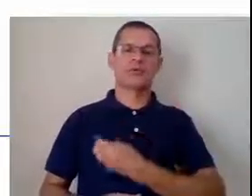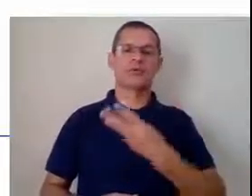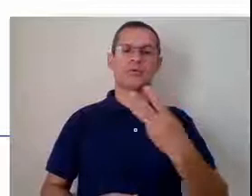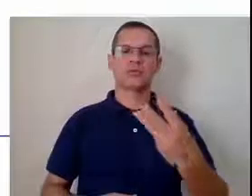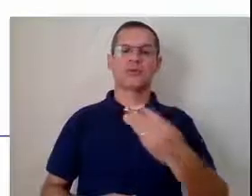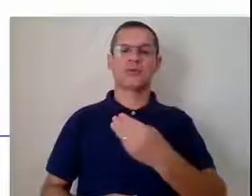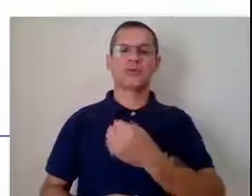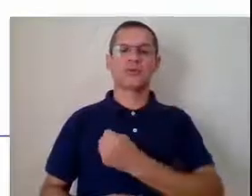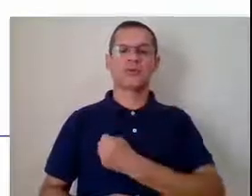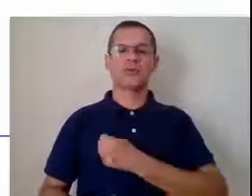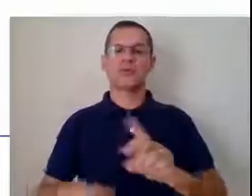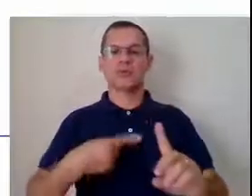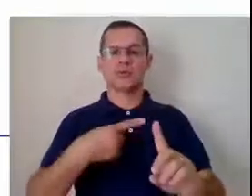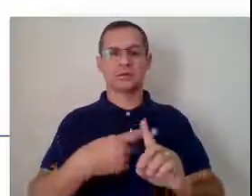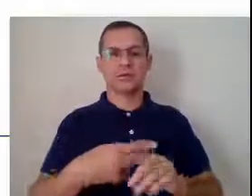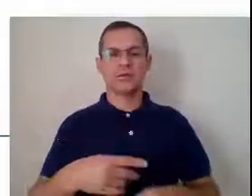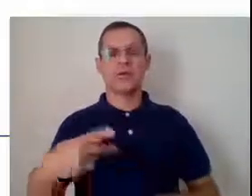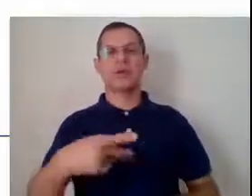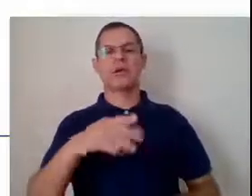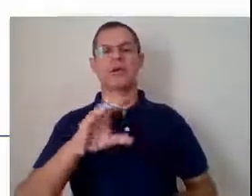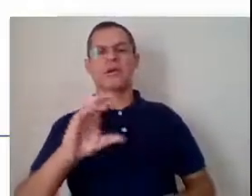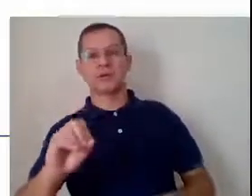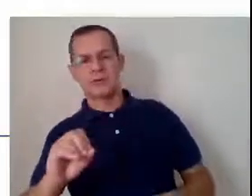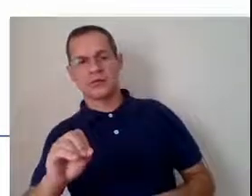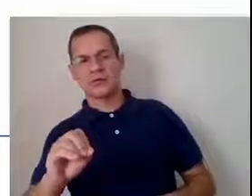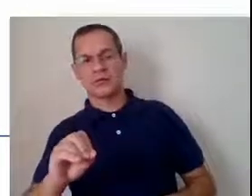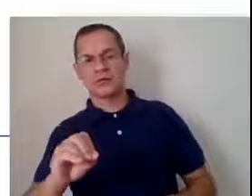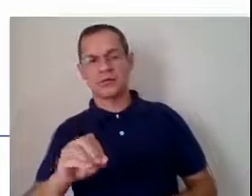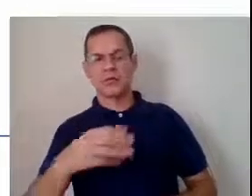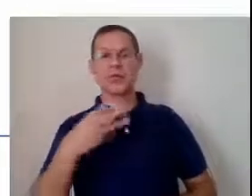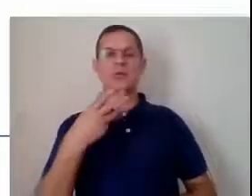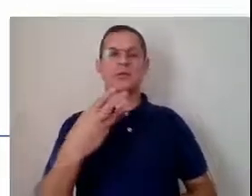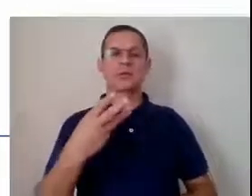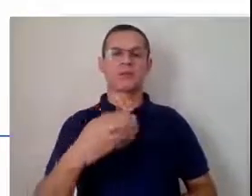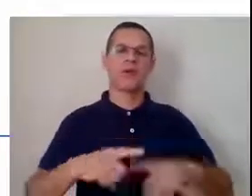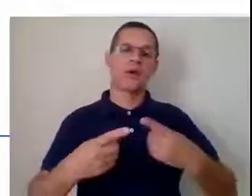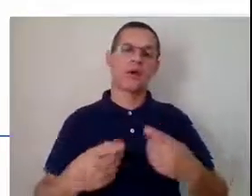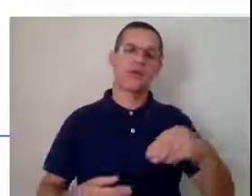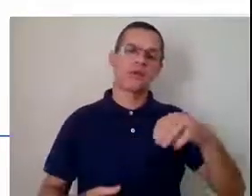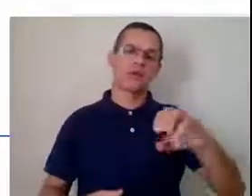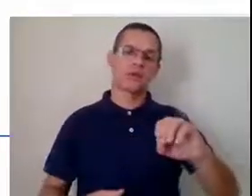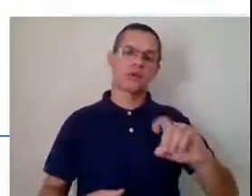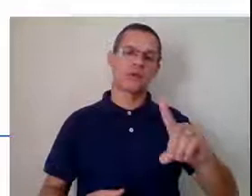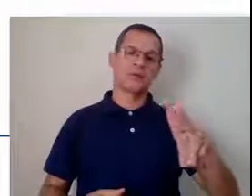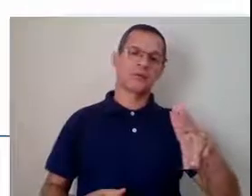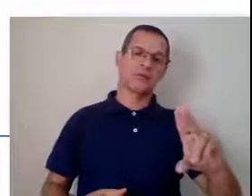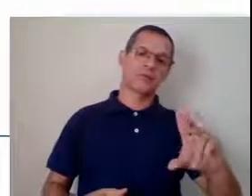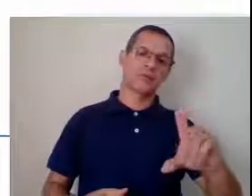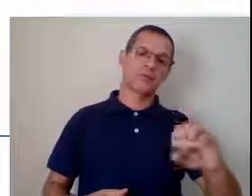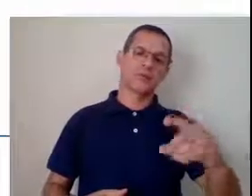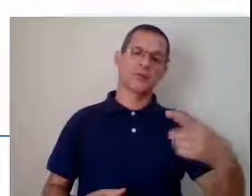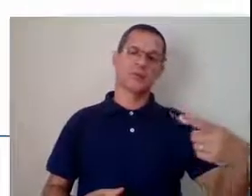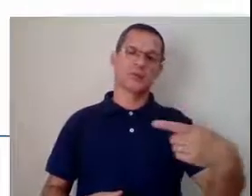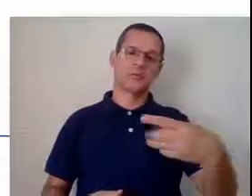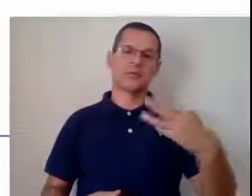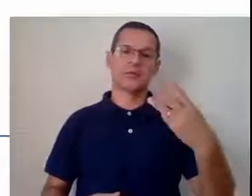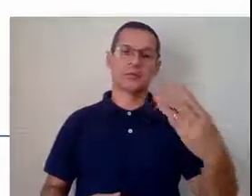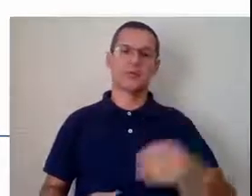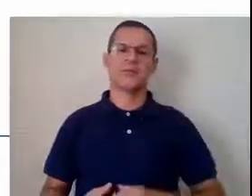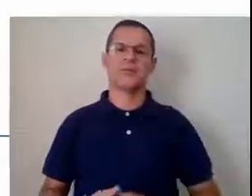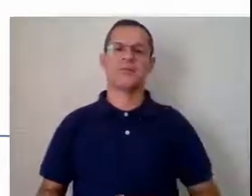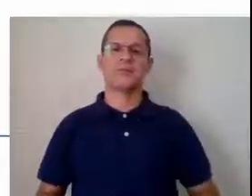um número positivo, maior que 0, o módulo dele vai ser 3. O módulo do número menos